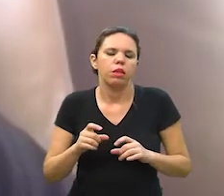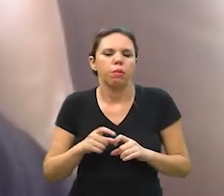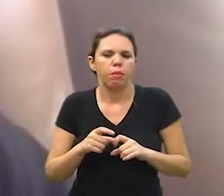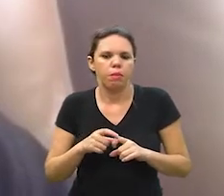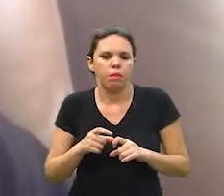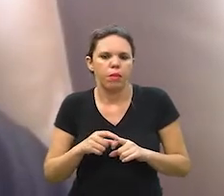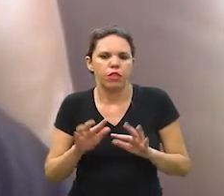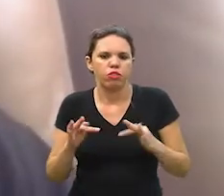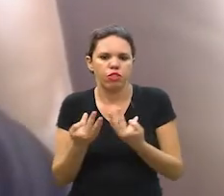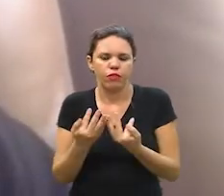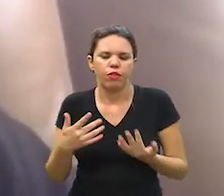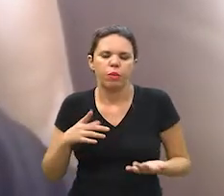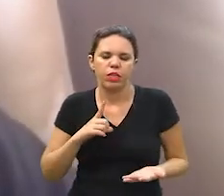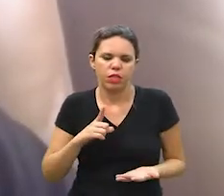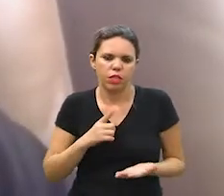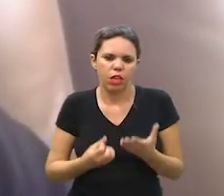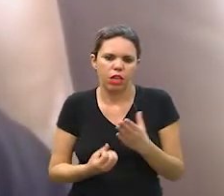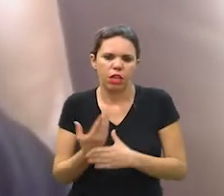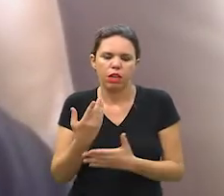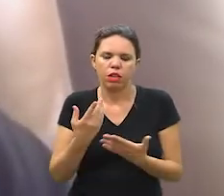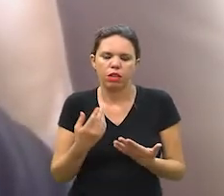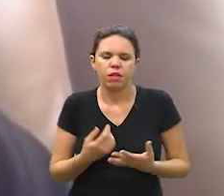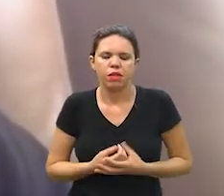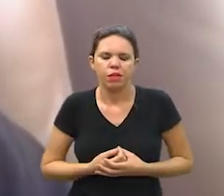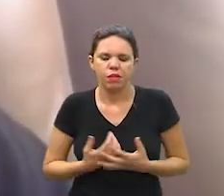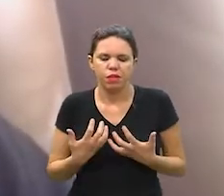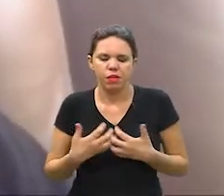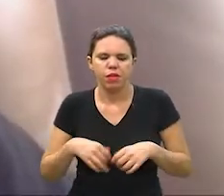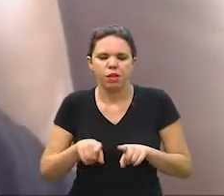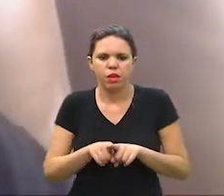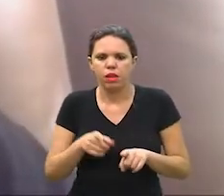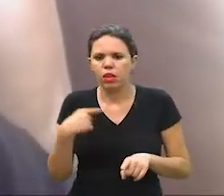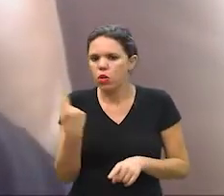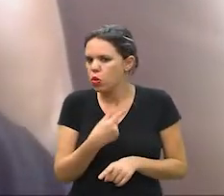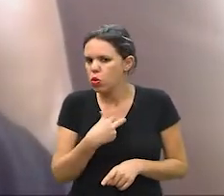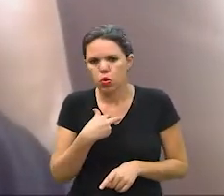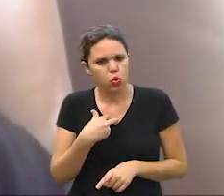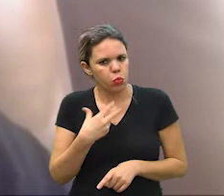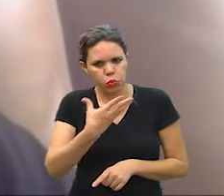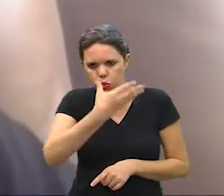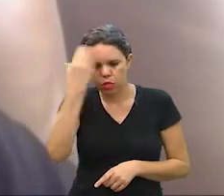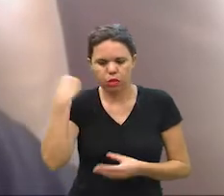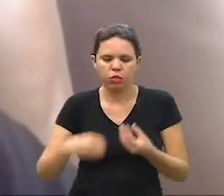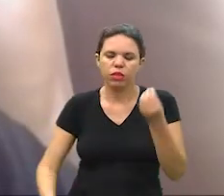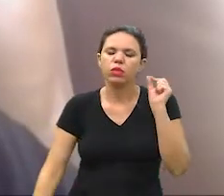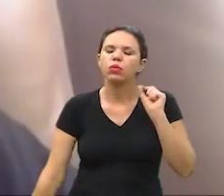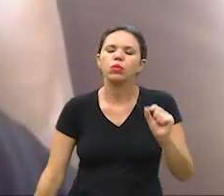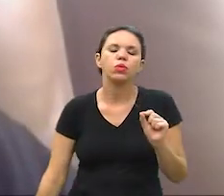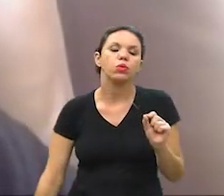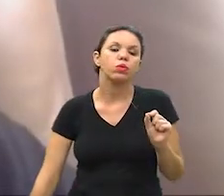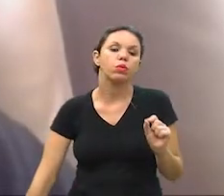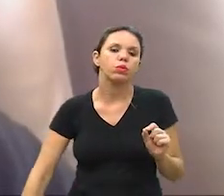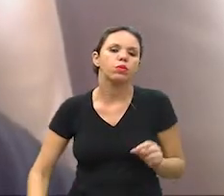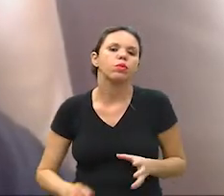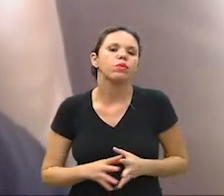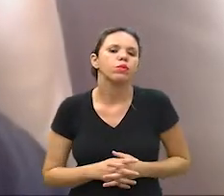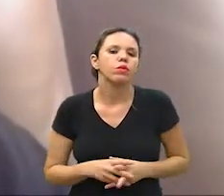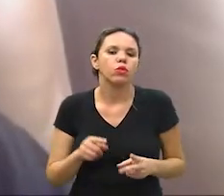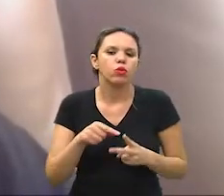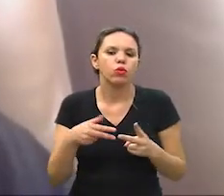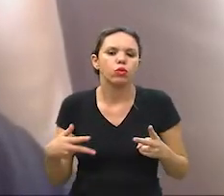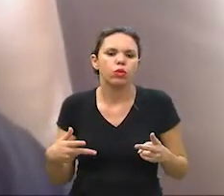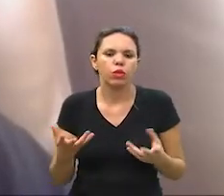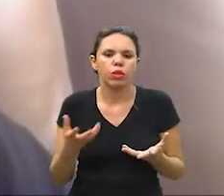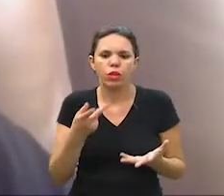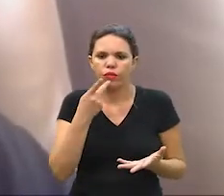de saúde da família, etc., que vocês acabam de colocar. Mas nós não podemos esquecer o seguinte, duas coisas